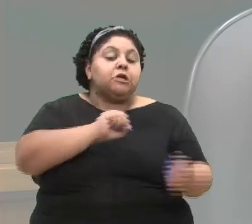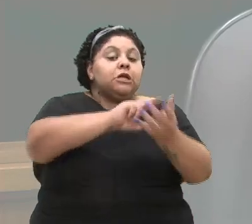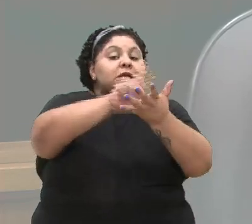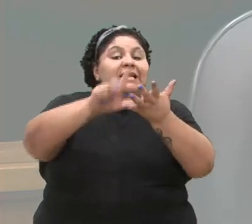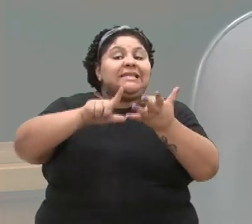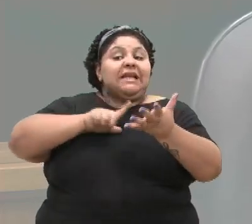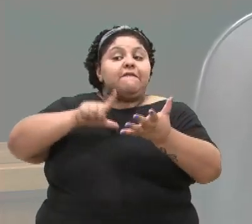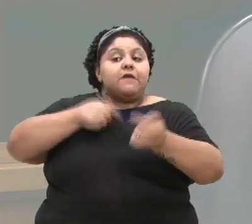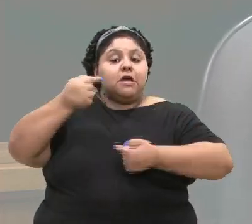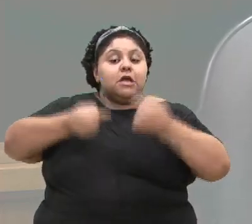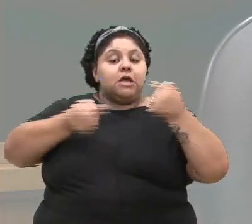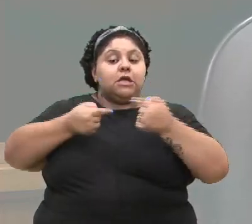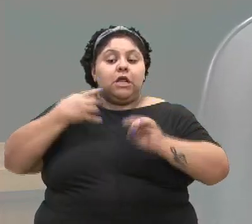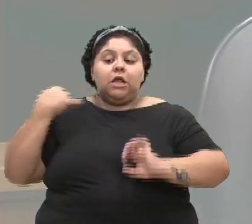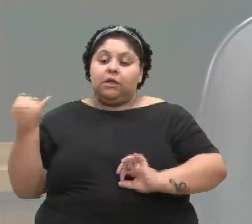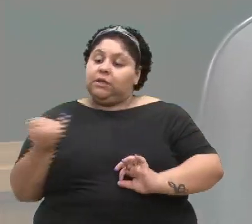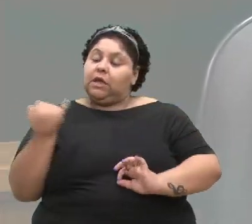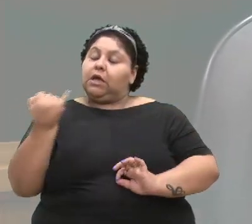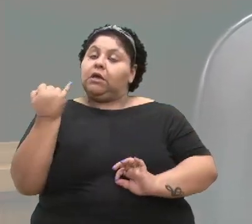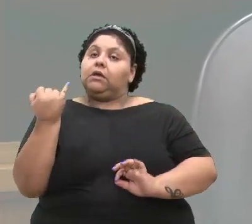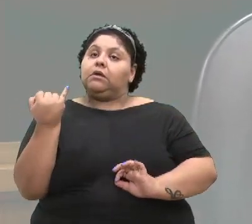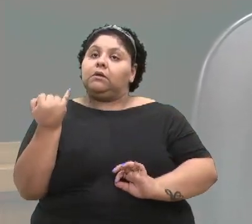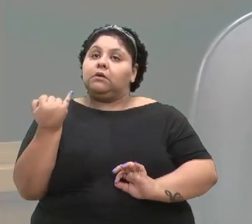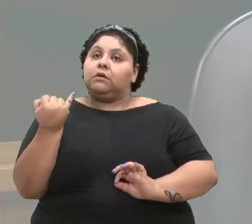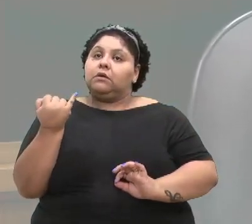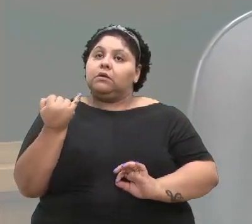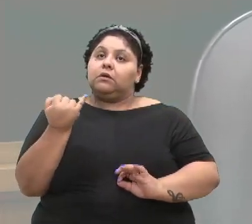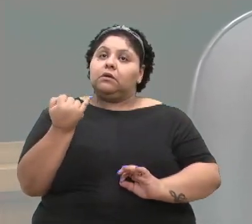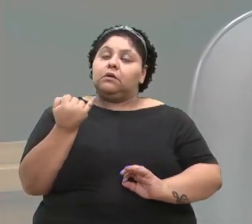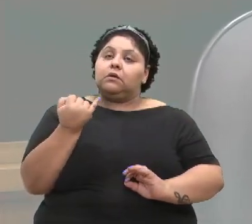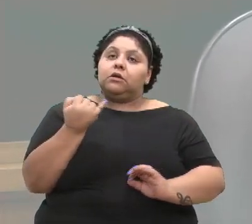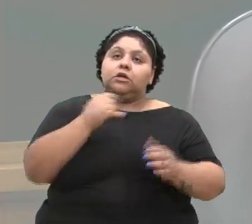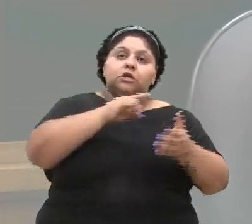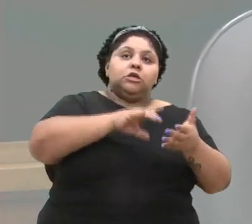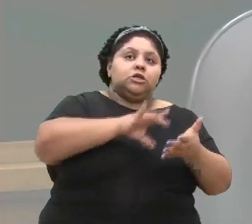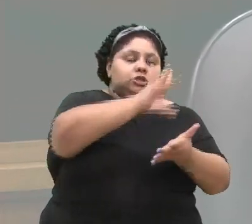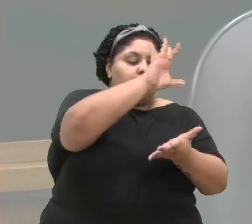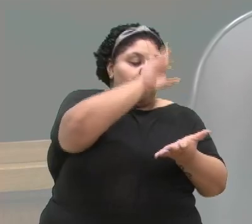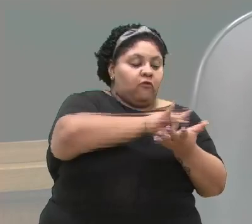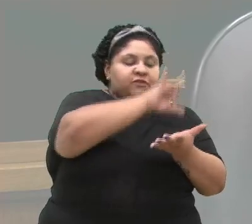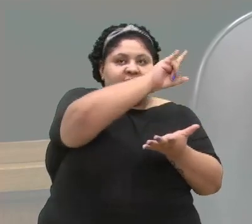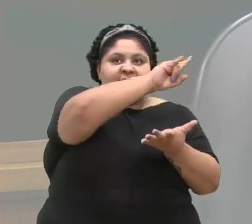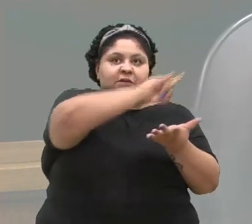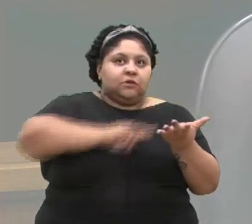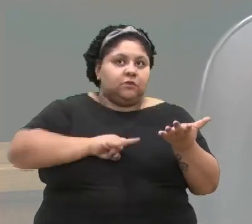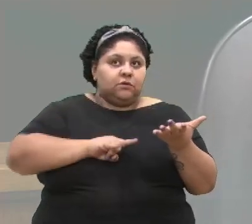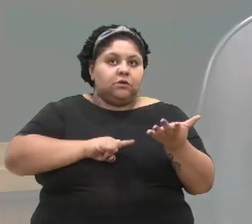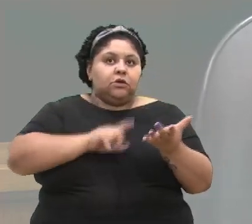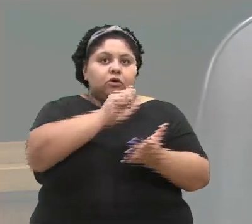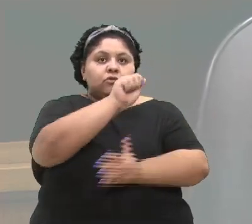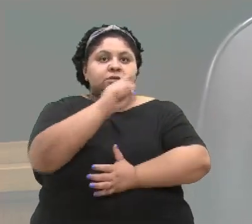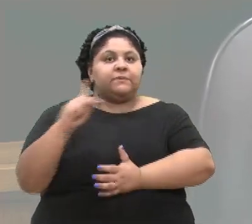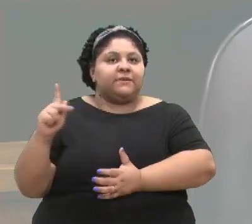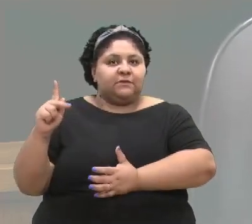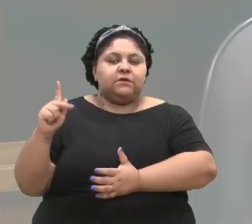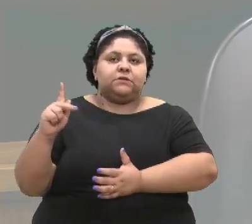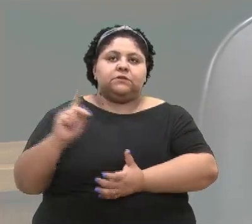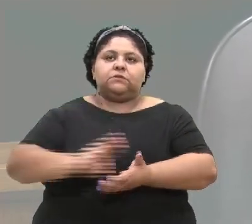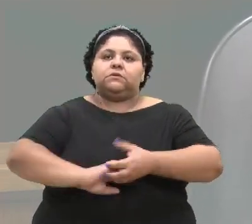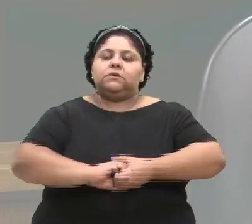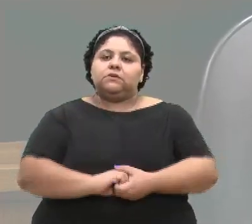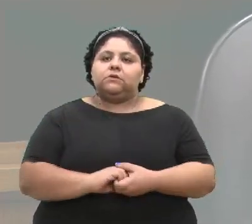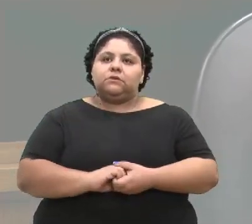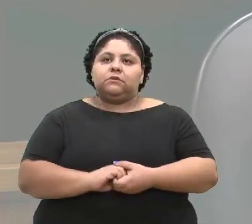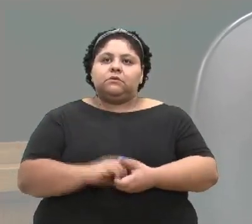esse debate da importância de regulamentar algumas questões específicas dos aplicativos.